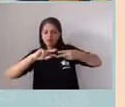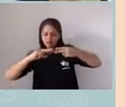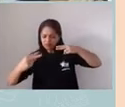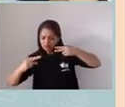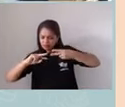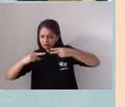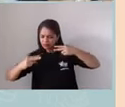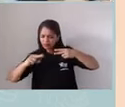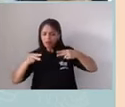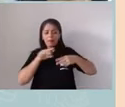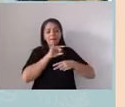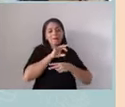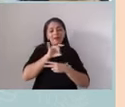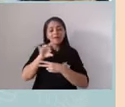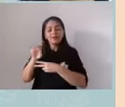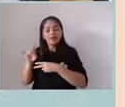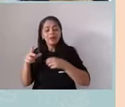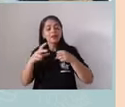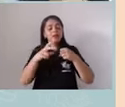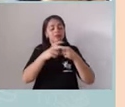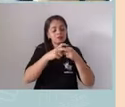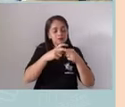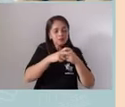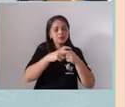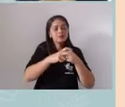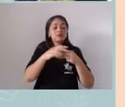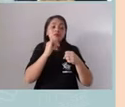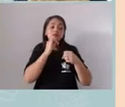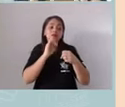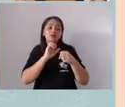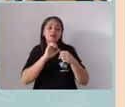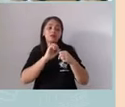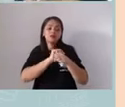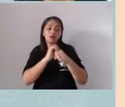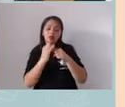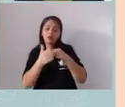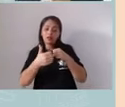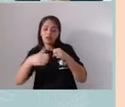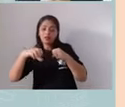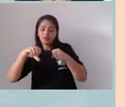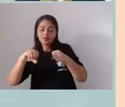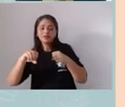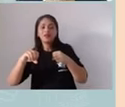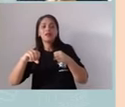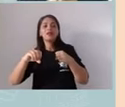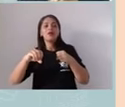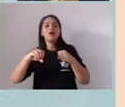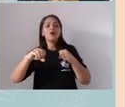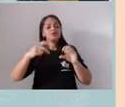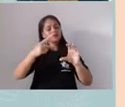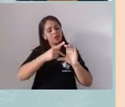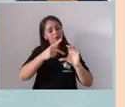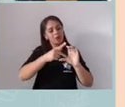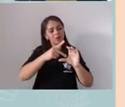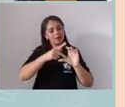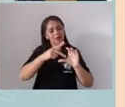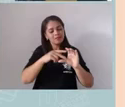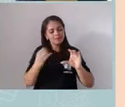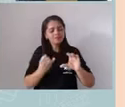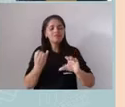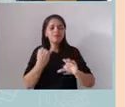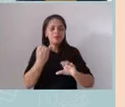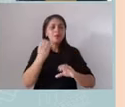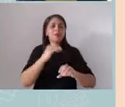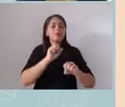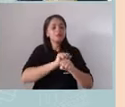específicas desse vírus, né, no caso aí da Covid-19, e que são proteínas cruciais para a infecção. Então, no caso aí da Covid-19,